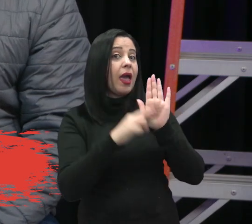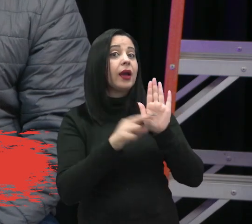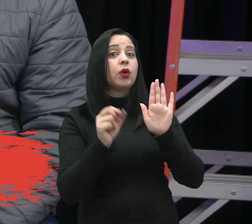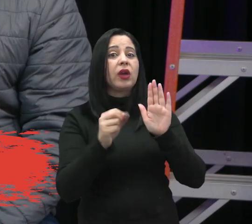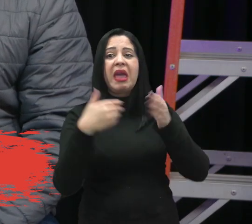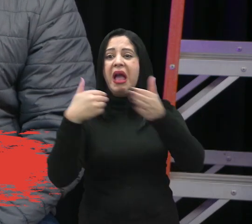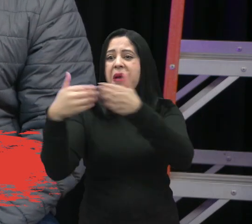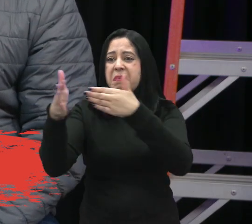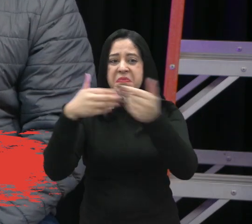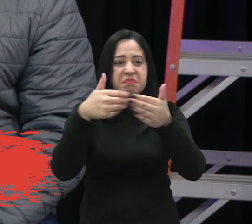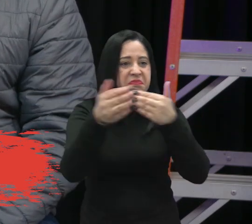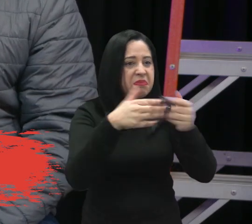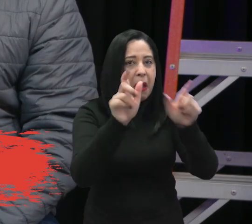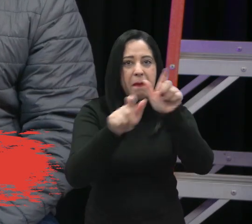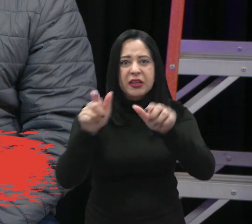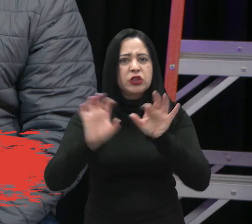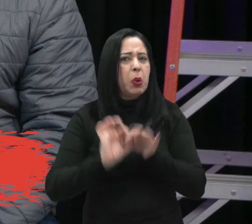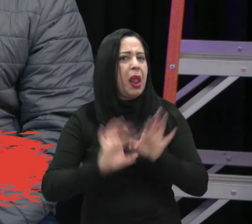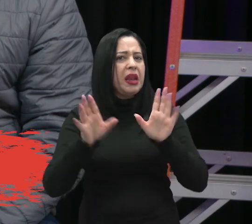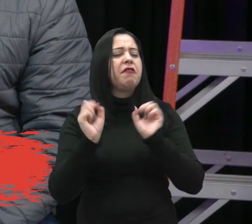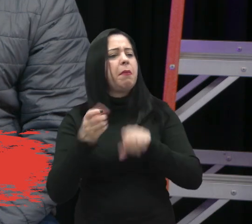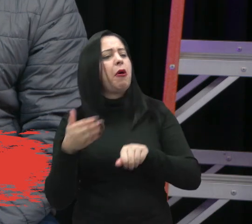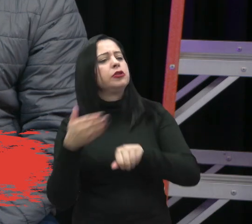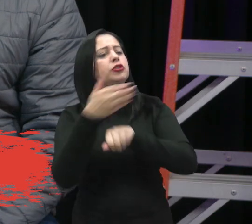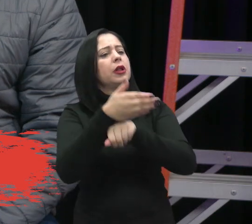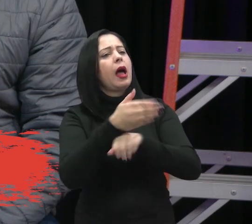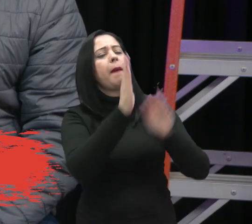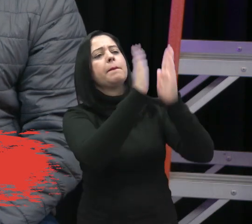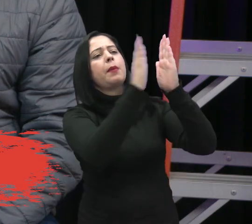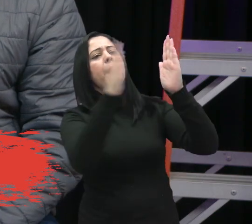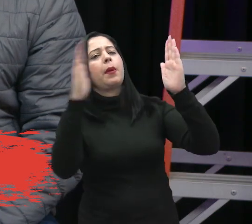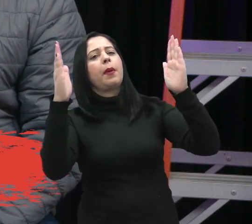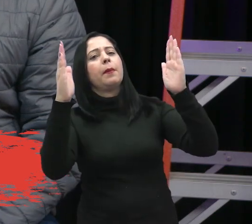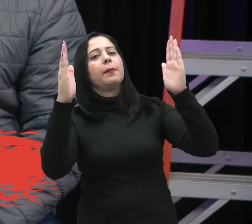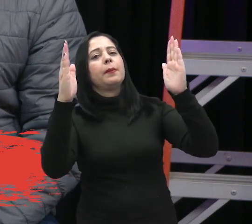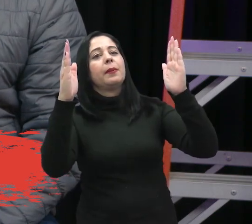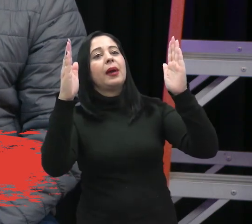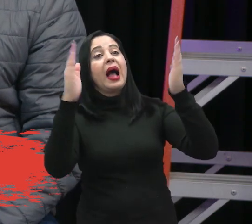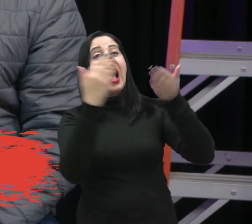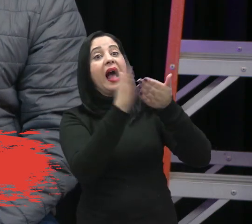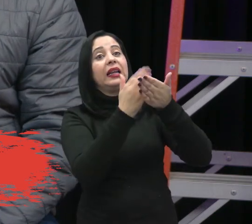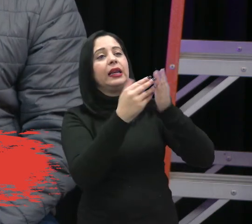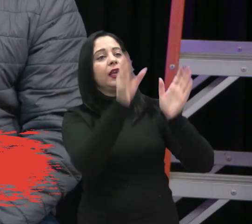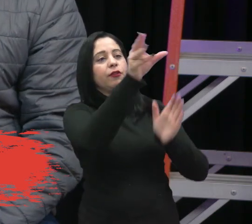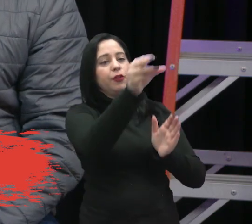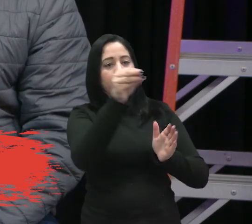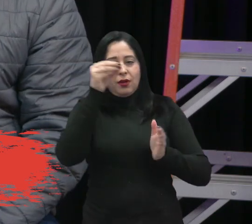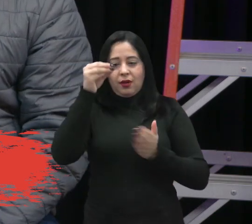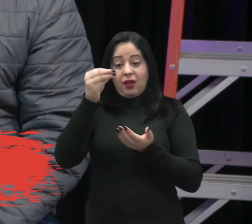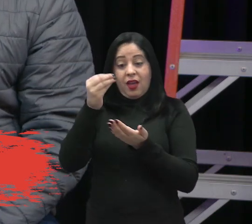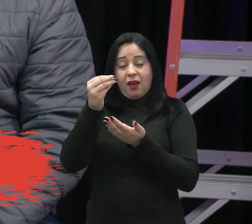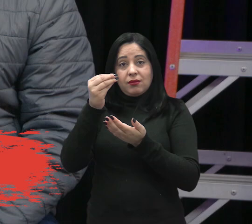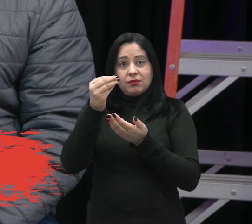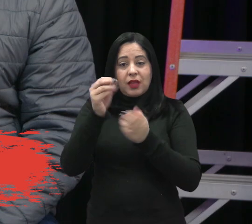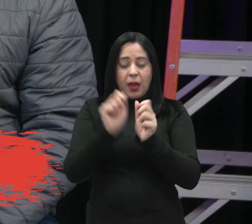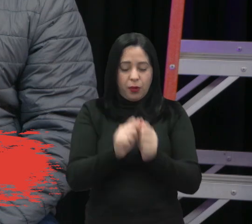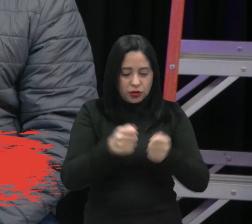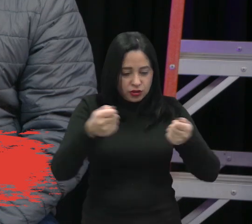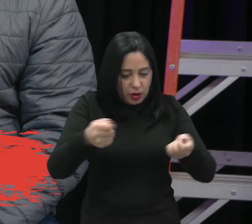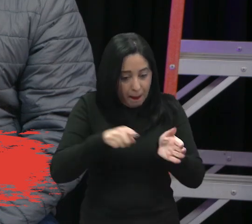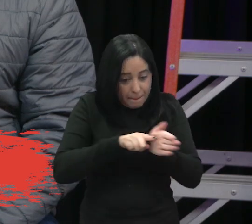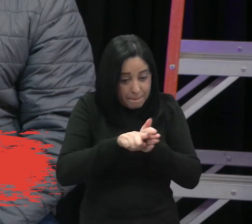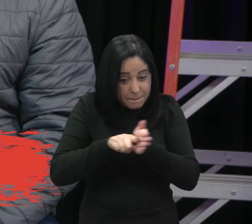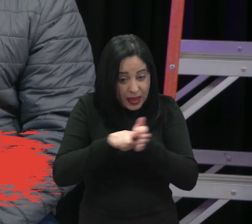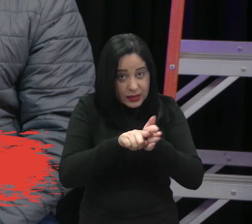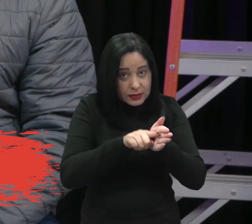que qualquer pessoa pode utilizar os serviços da biblioteca e que os leitores têm livre acesso às estantes para pesquisas no